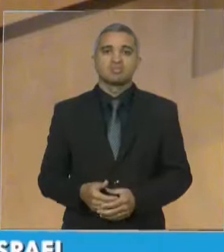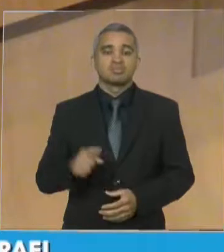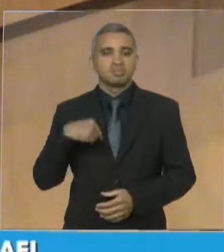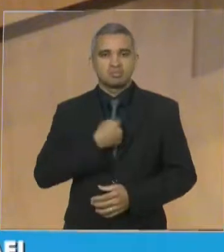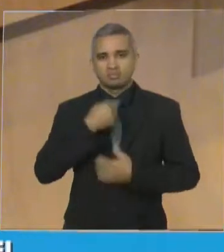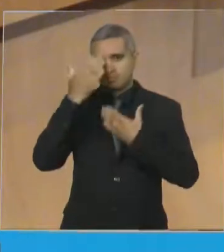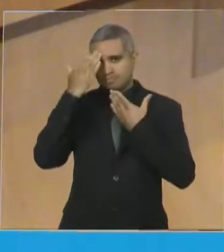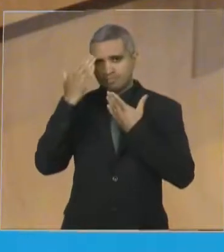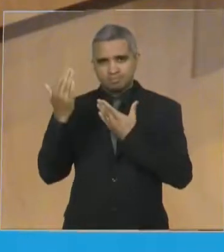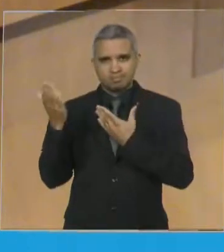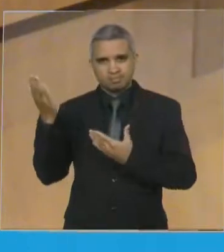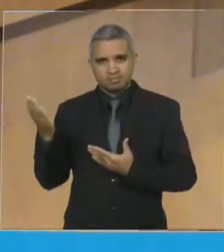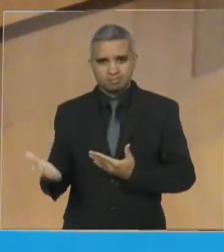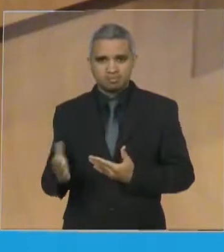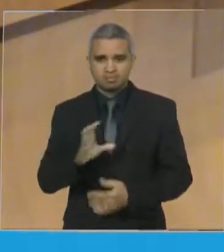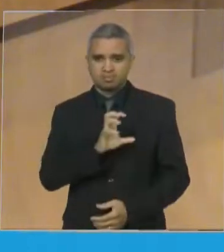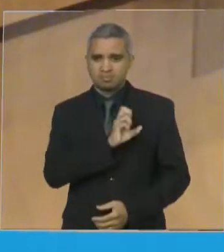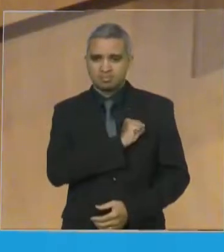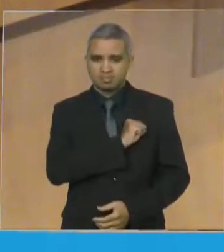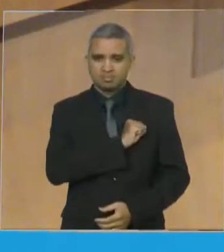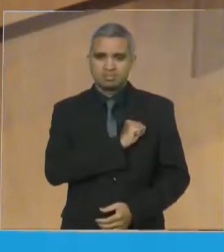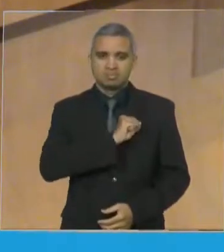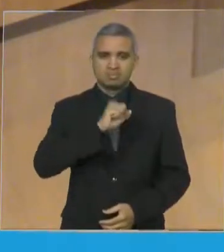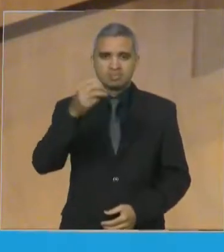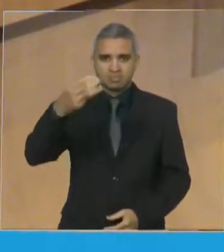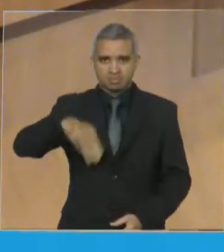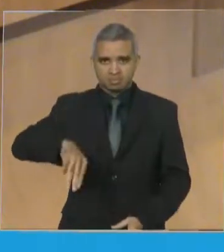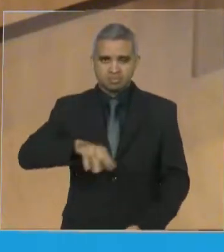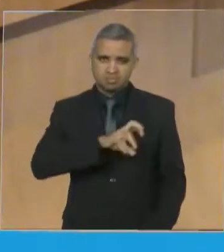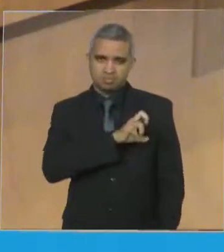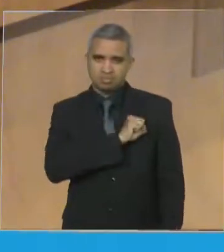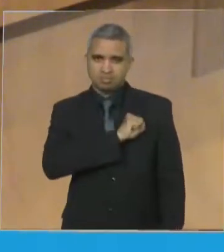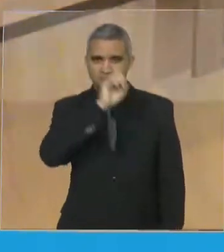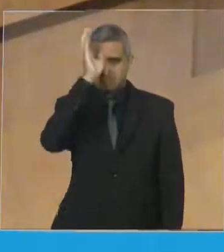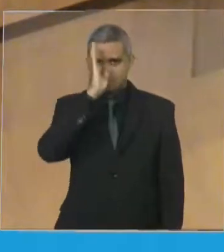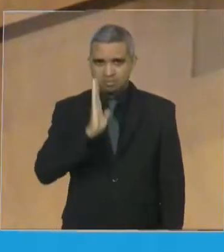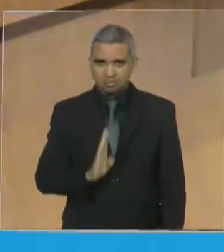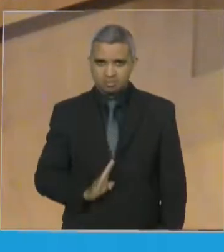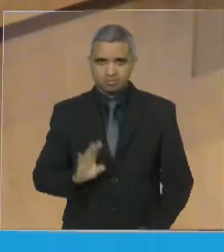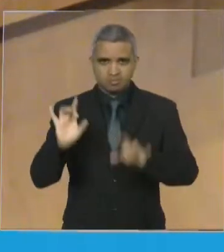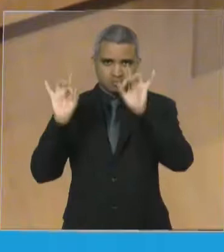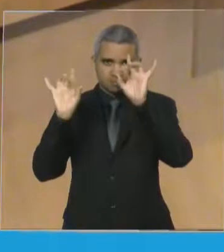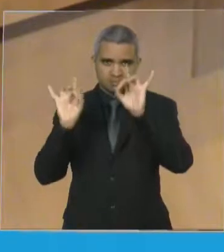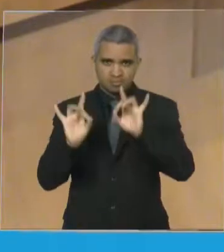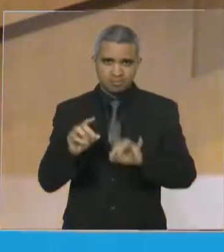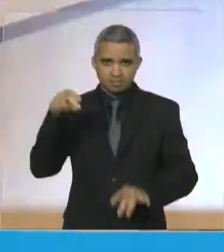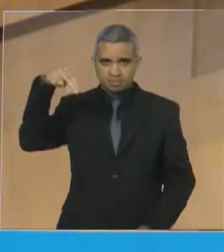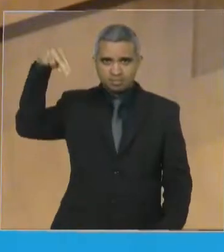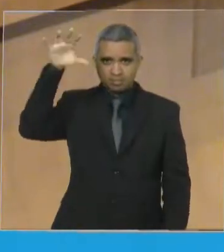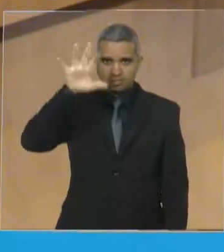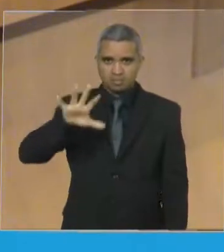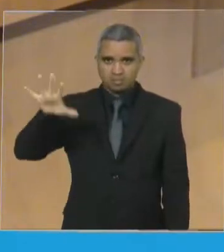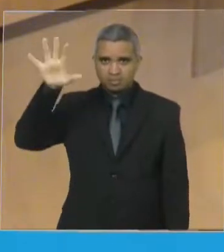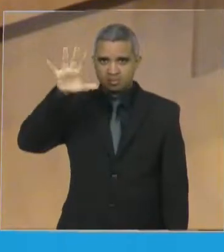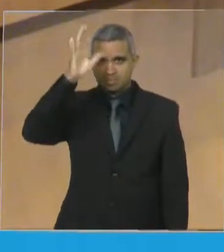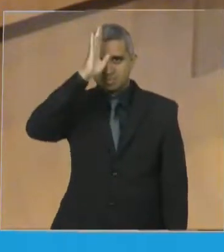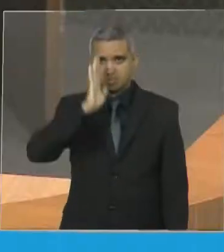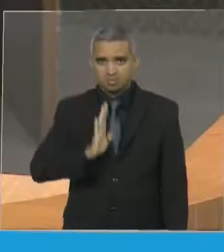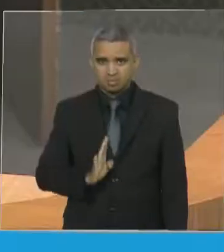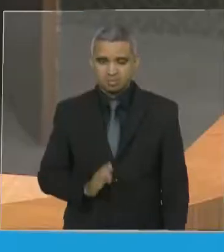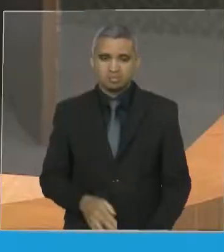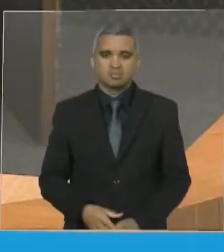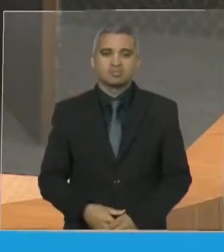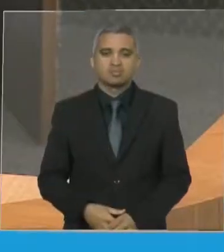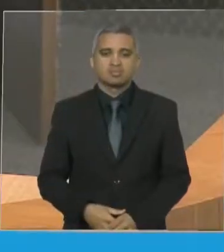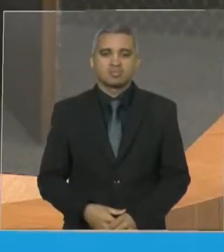o Brasil e especialmente o Nordeste brasileiro. Depois que você vai a Israel, você nunca